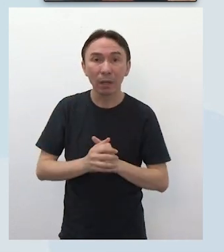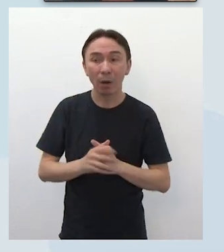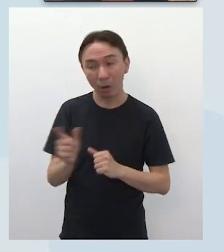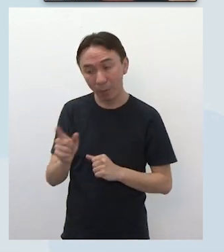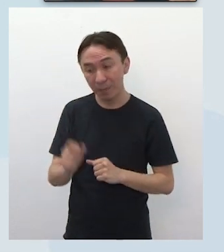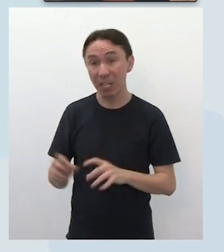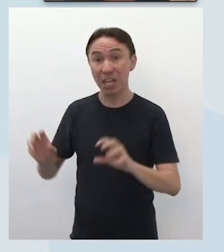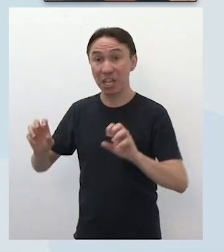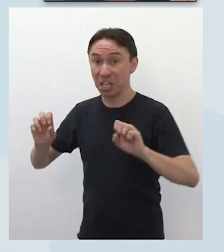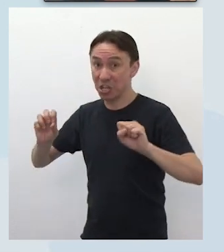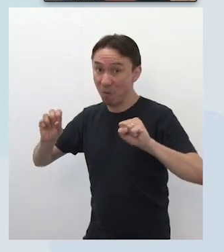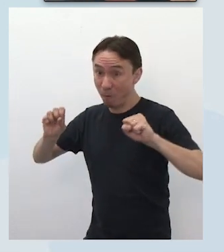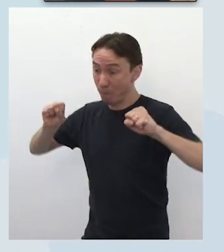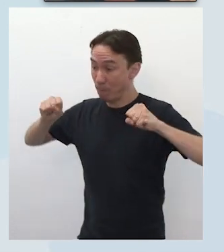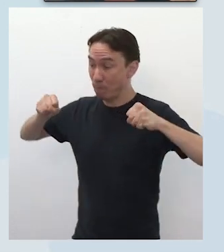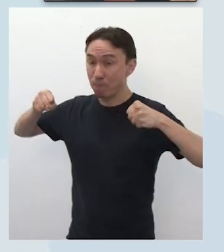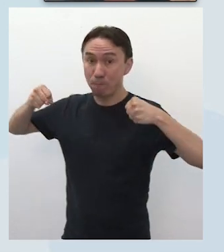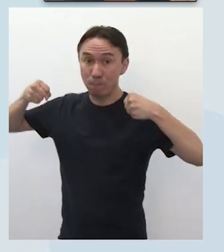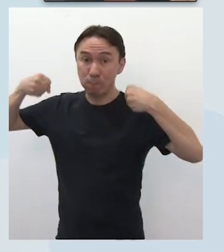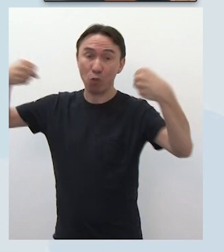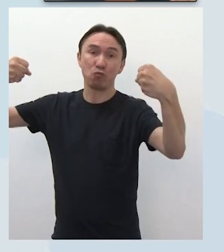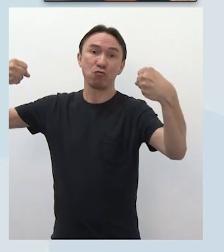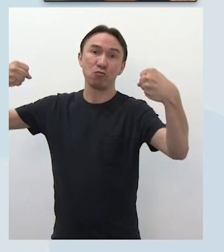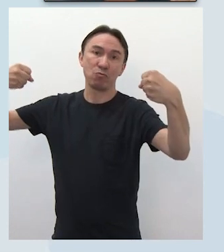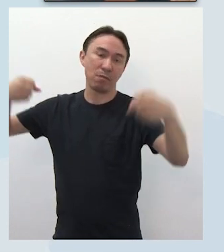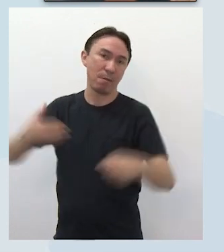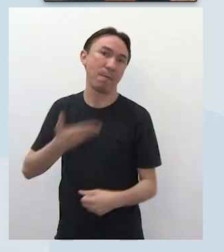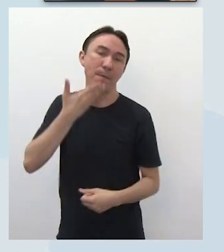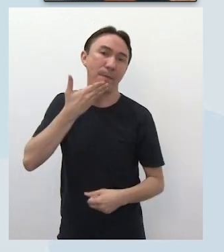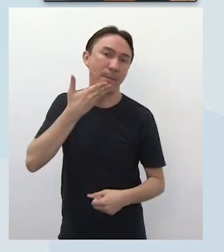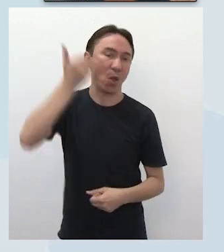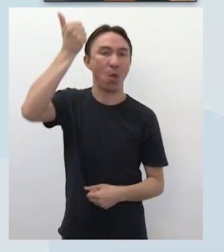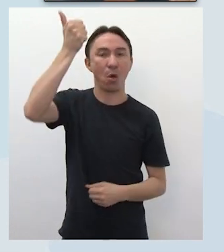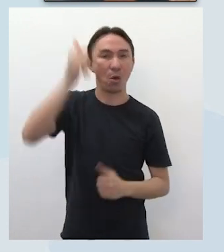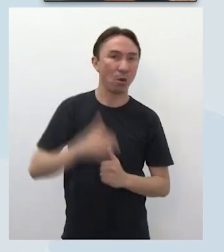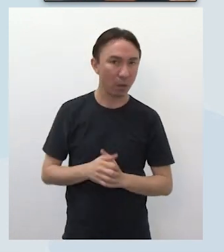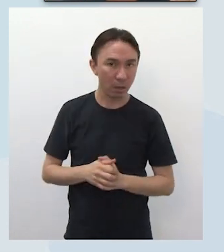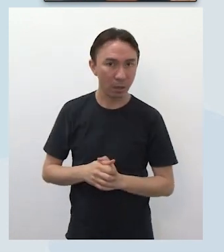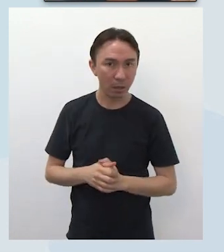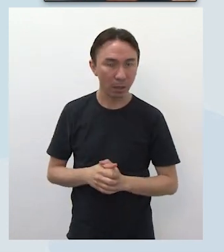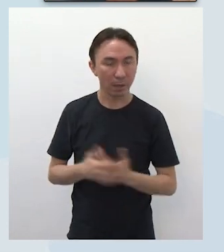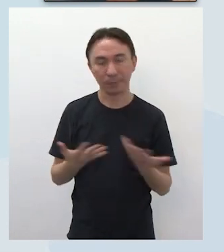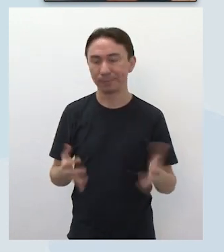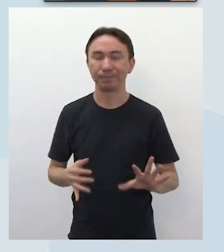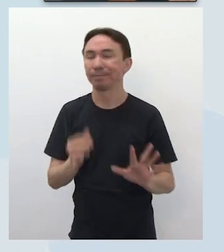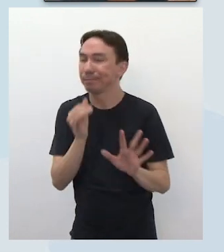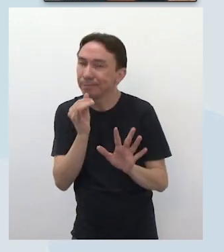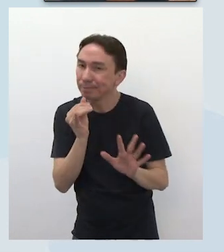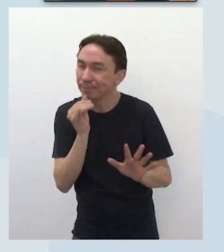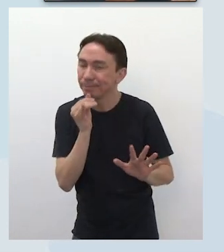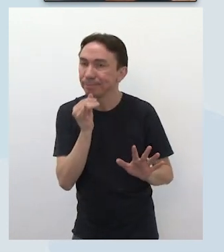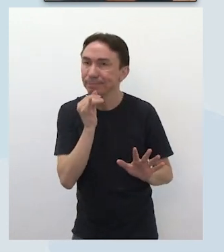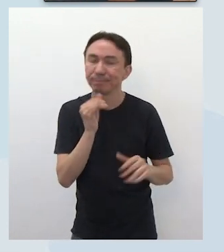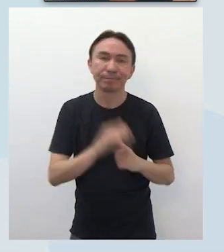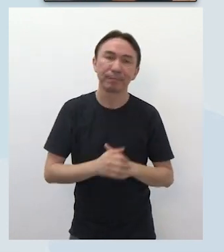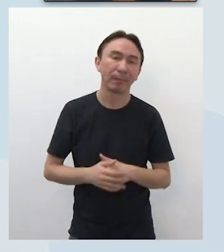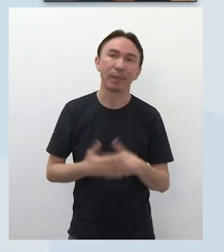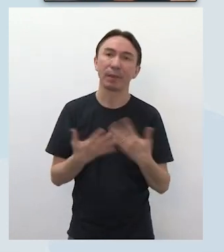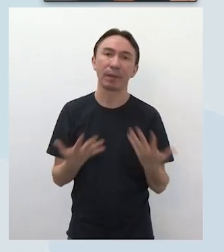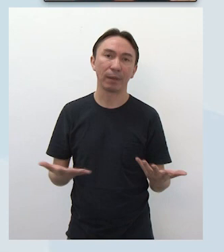esforço dos sujeitos. Né? Isso vai fazer toda a diferença. Então, por exemplo, se eu